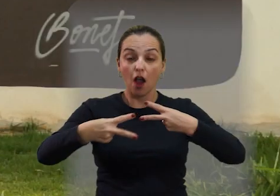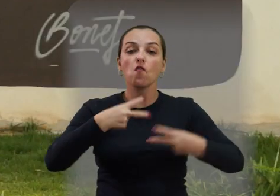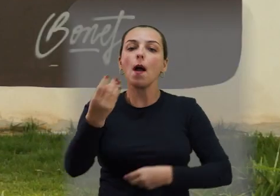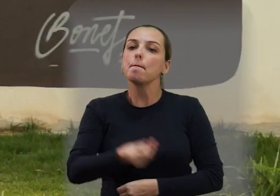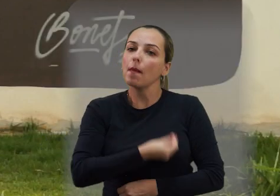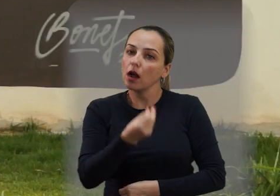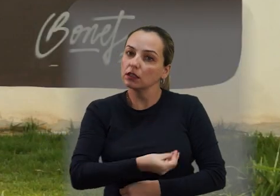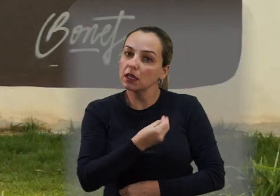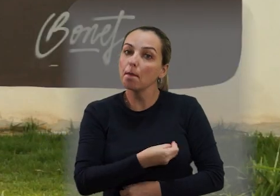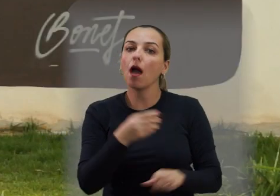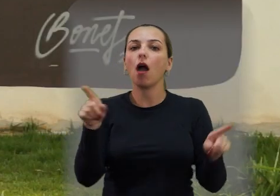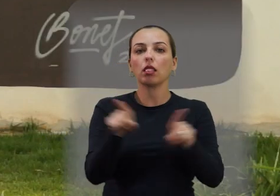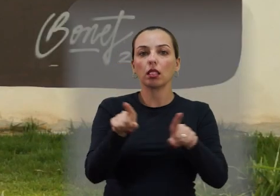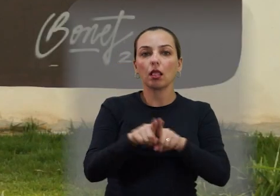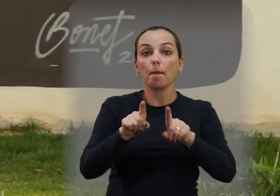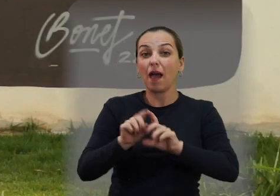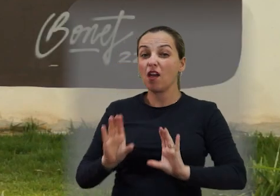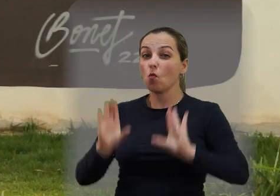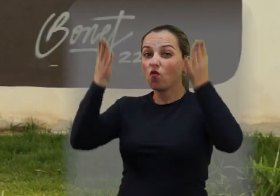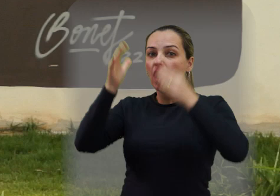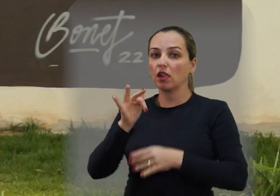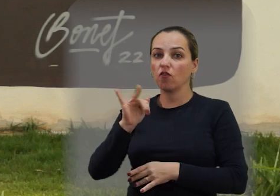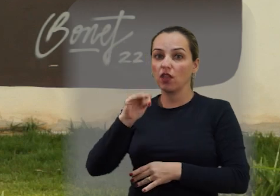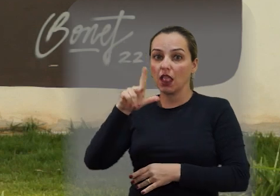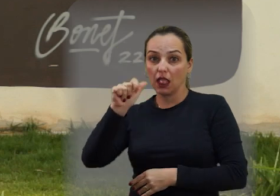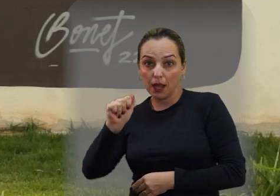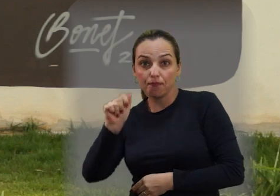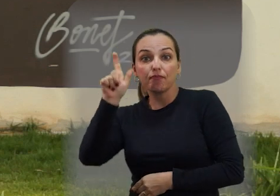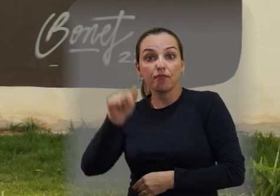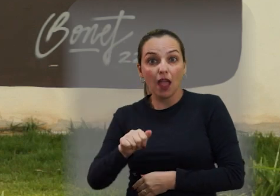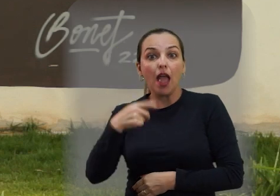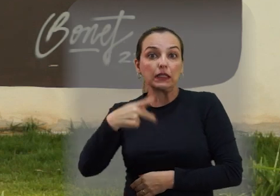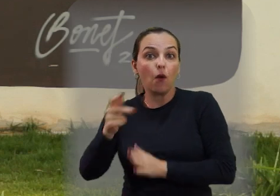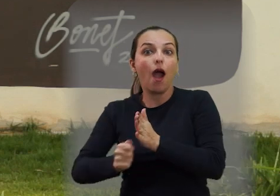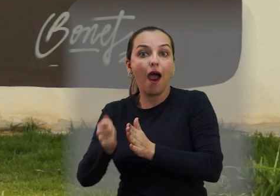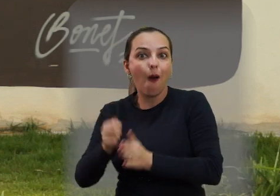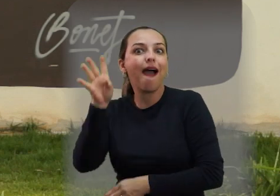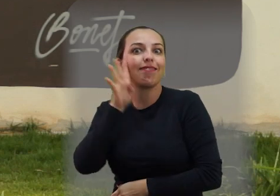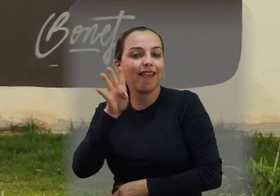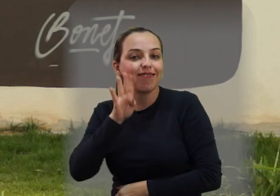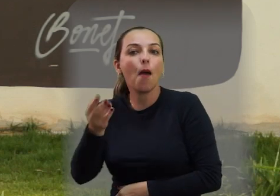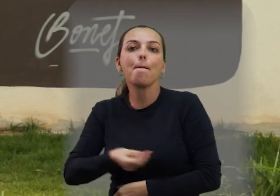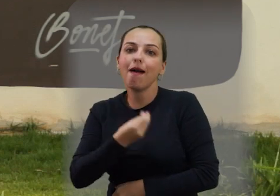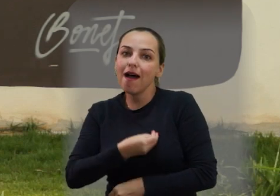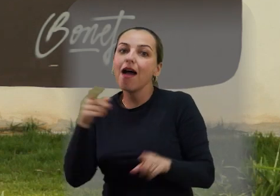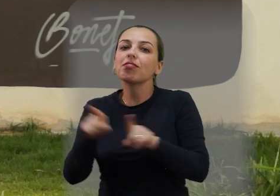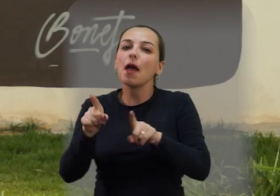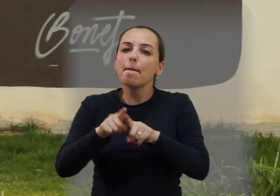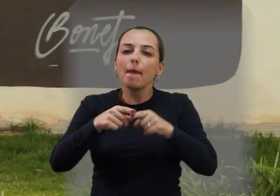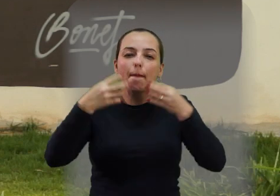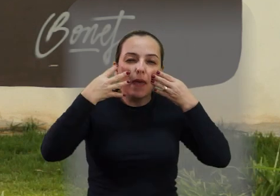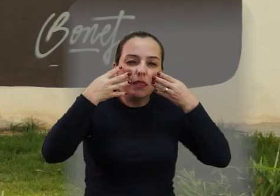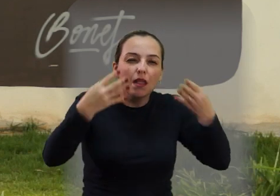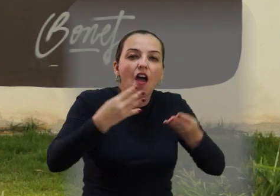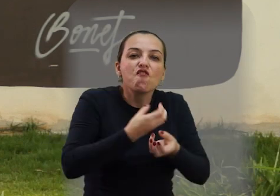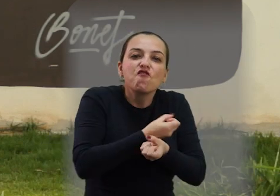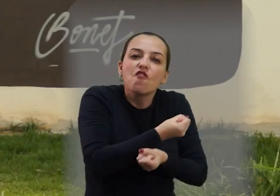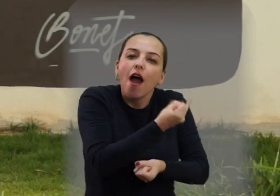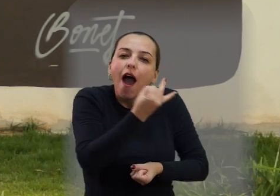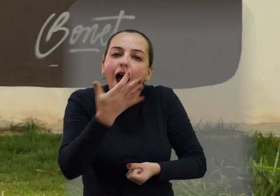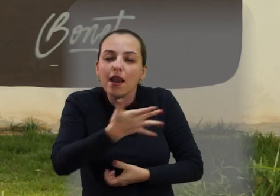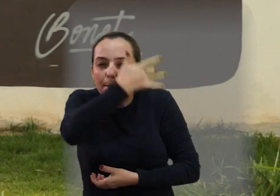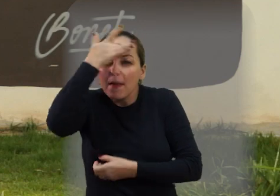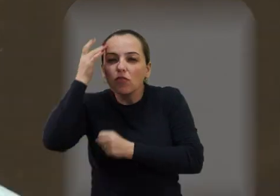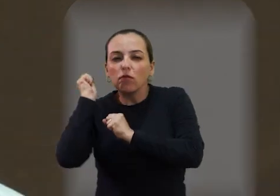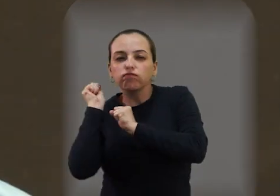Teve o FIDA, que foi o Festival Internacional de Dança de Araraquara, a gente participou, foi muito legal. Apresentações do próprio grupo mesmo,